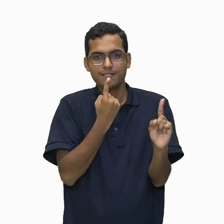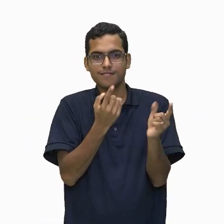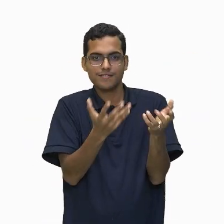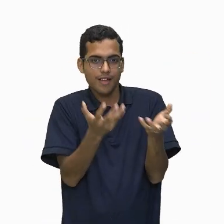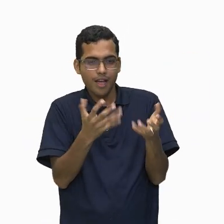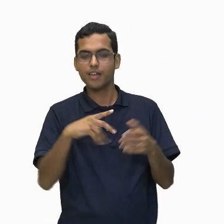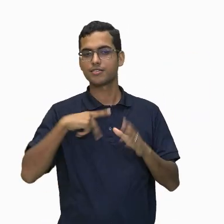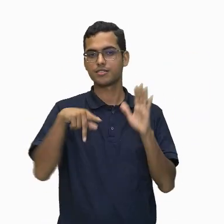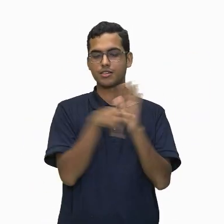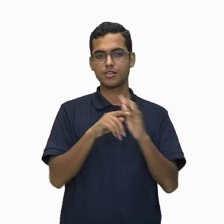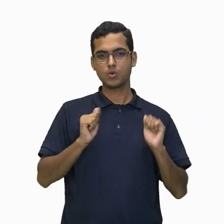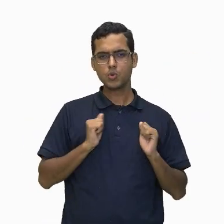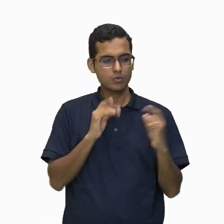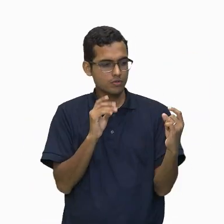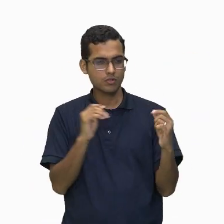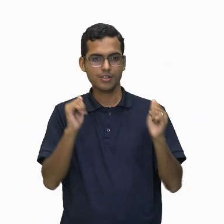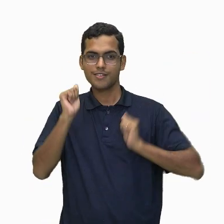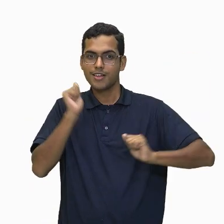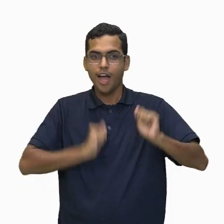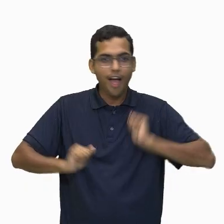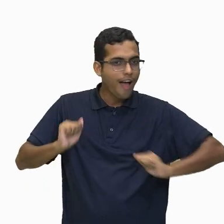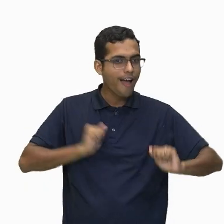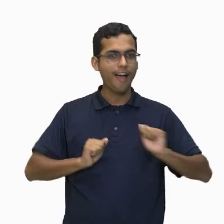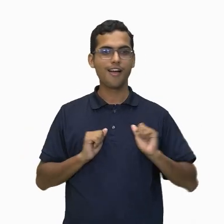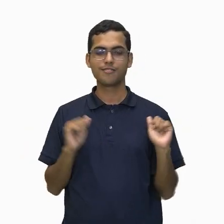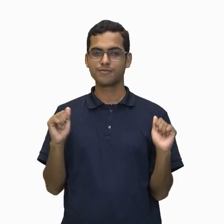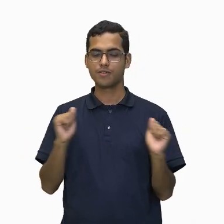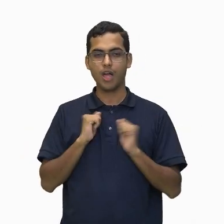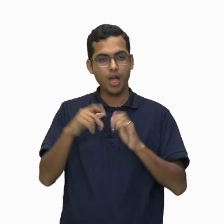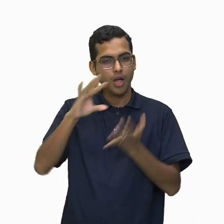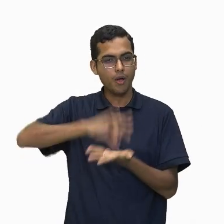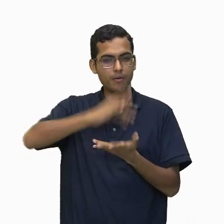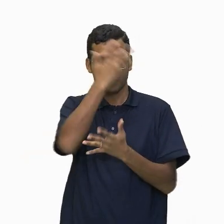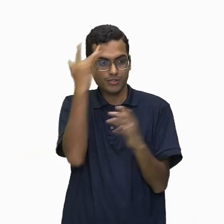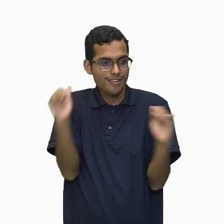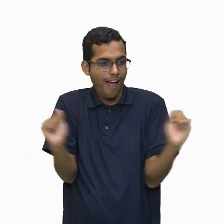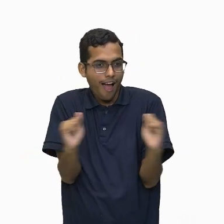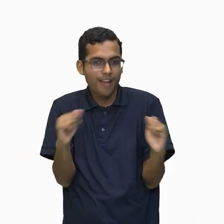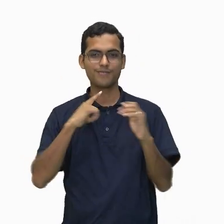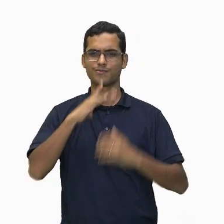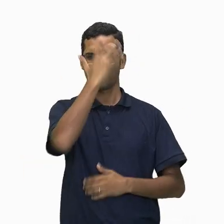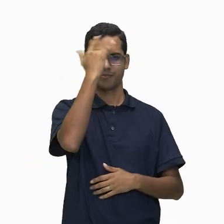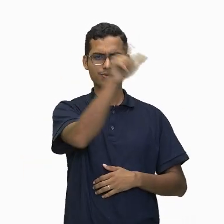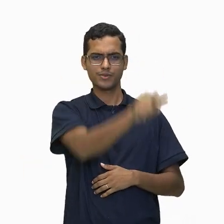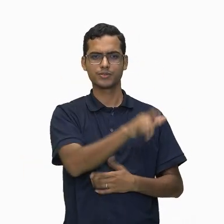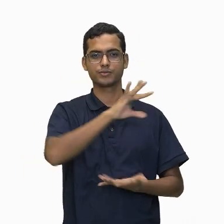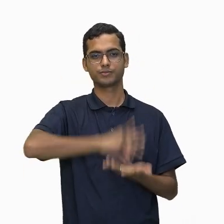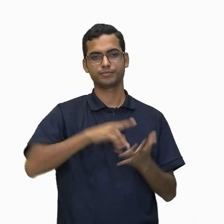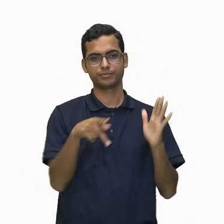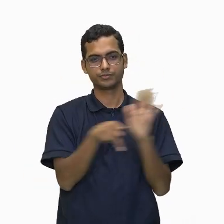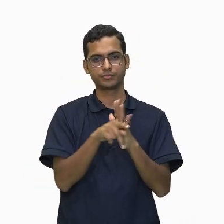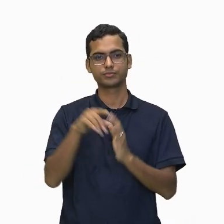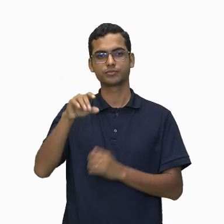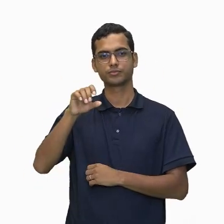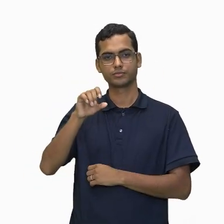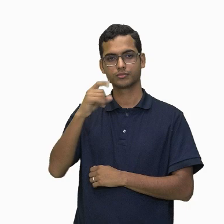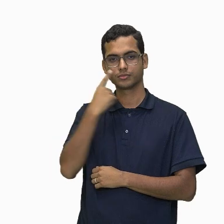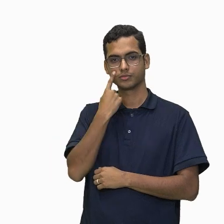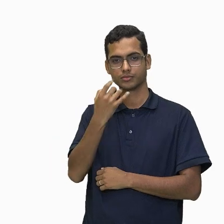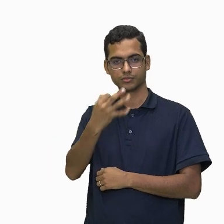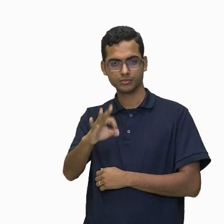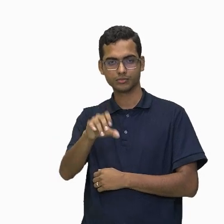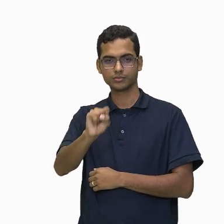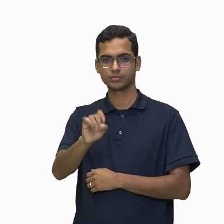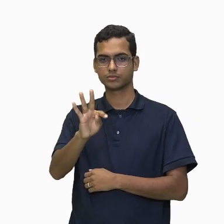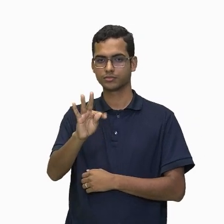é um stalker, né? Então, essa palavra stan é a junção de stalker com fan, ok? Vamos